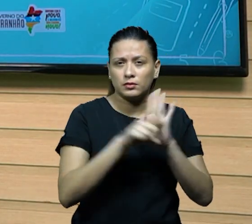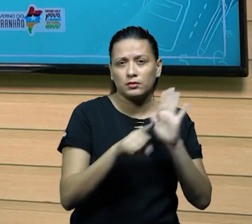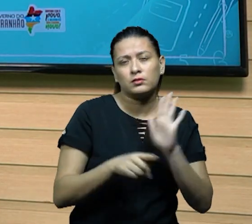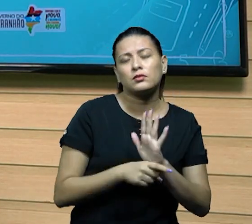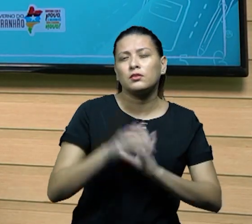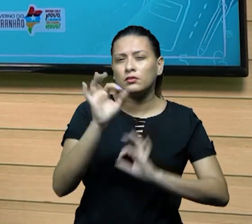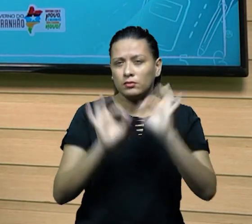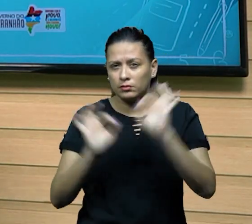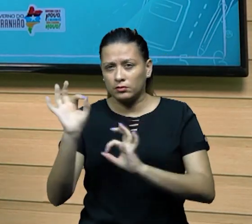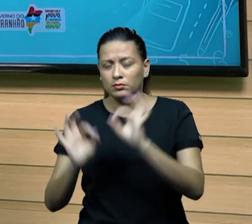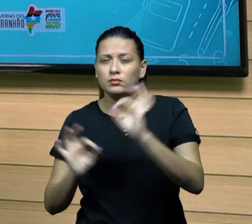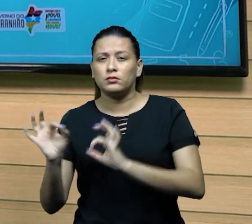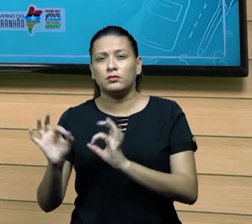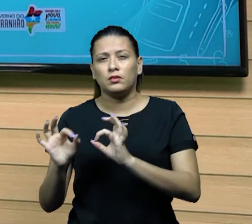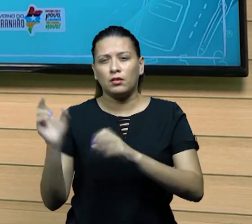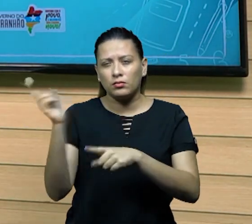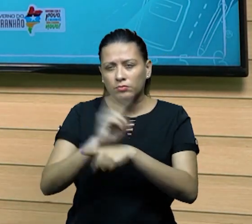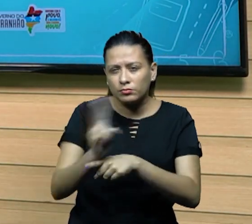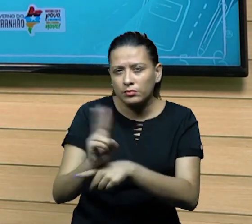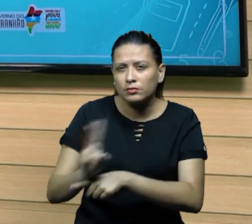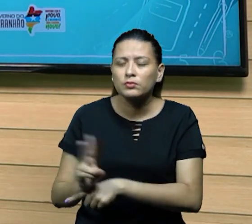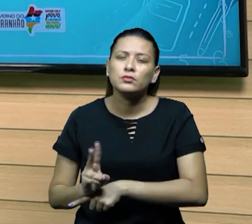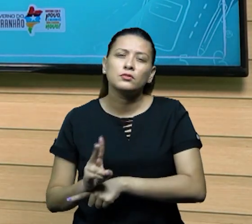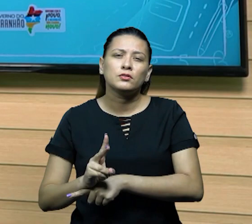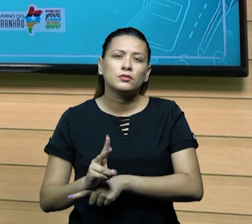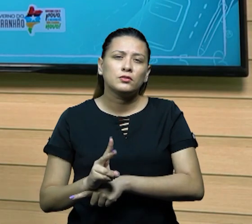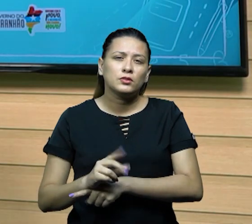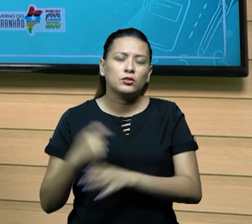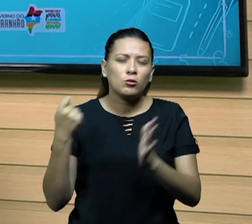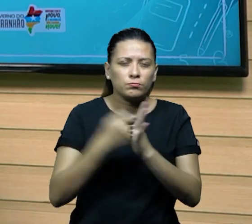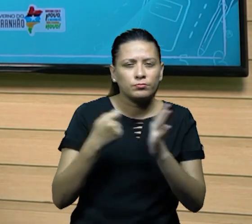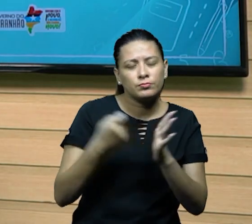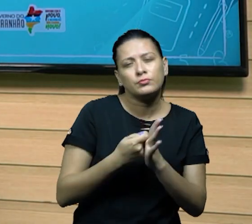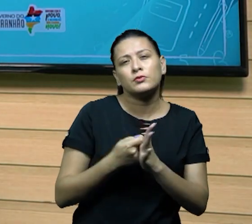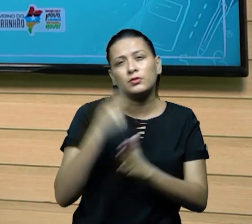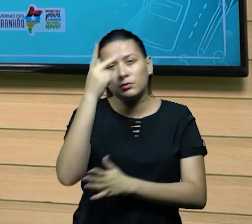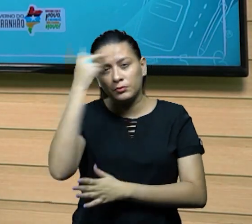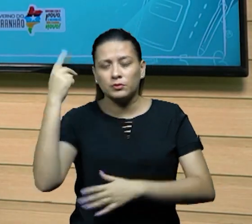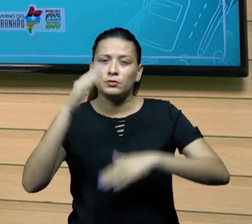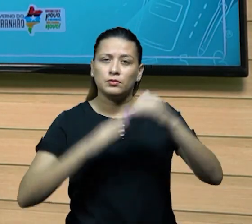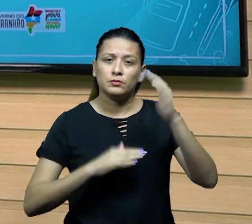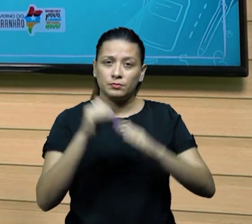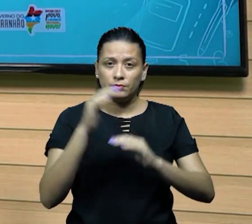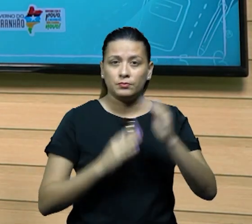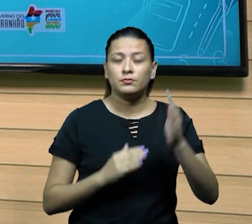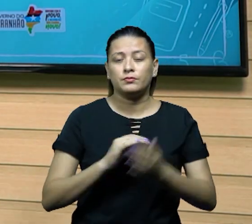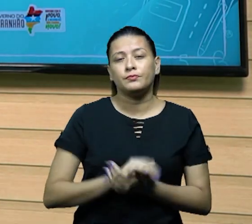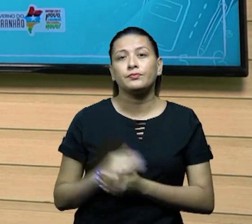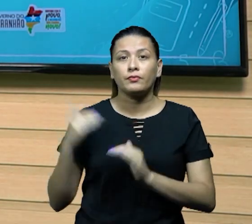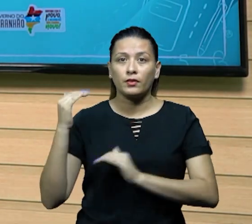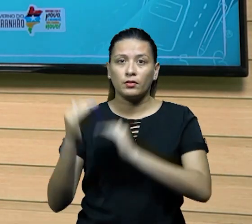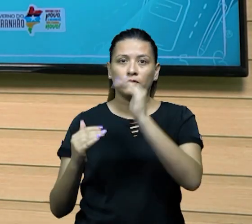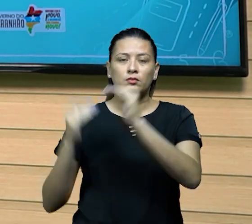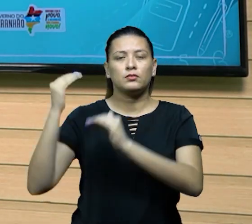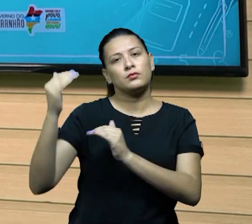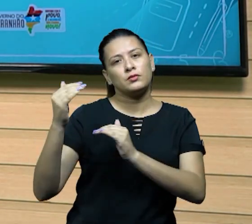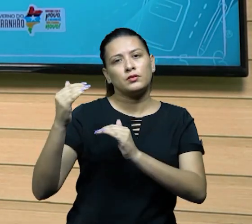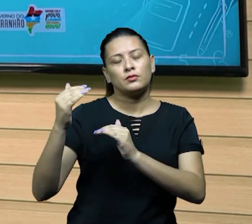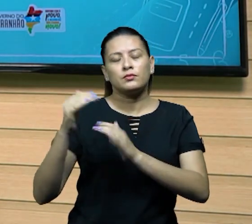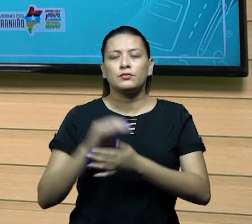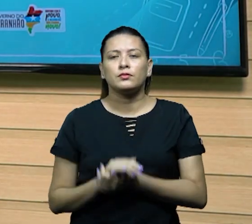de forma planejada, organizada, monitorar, cobrar o meu empregado. Então, durante as aulas, a gente vai entender essa questão